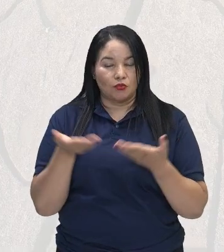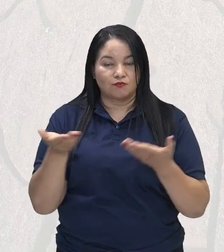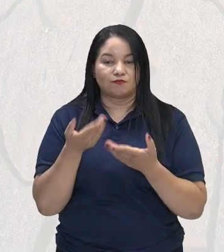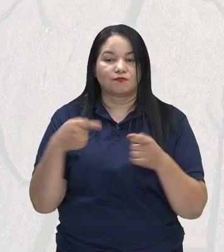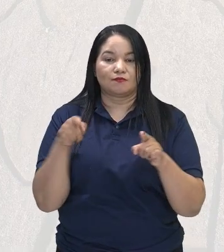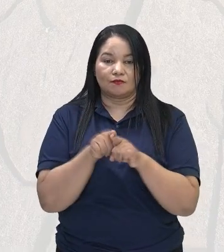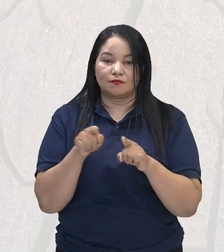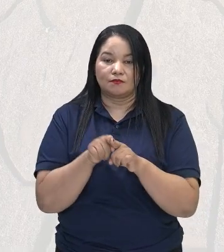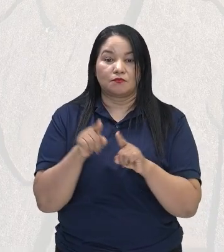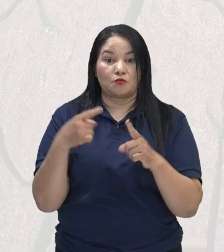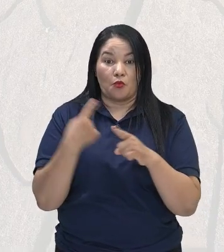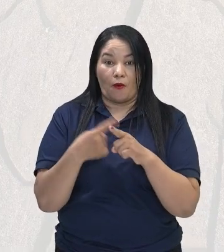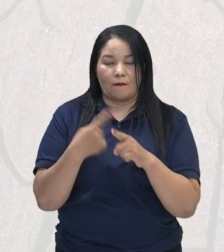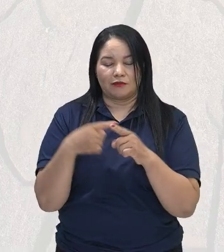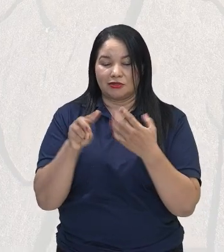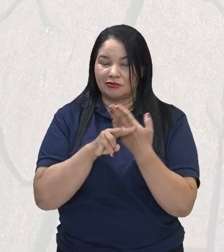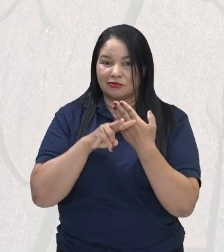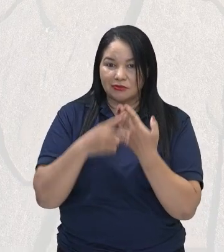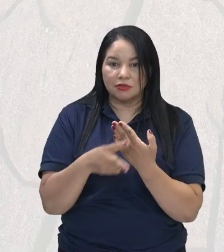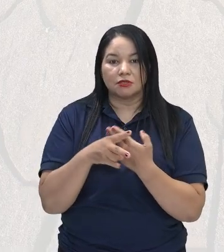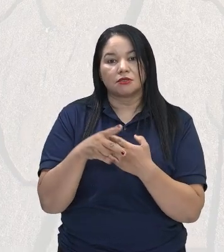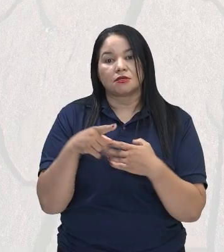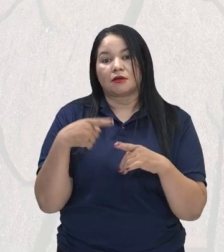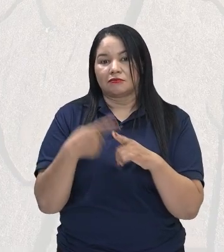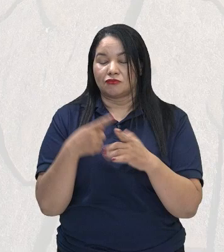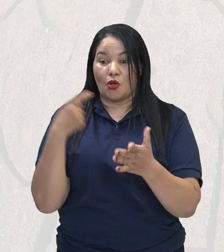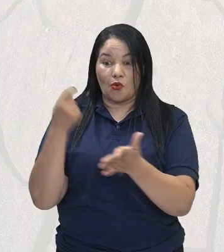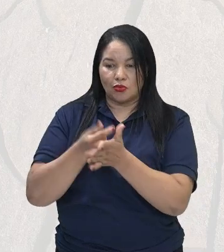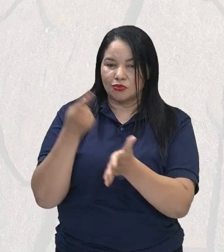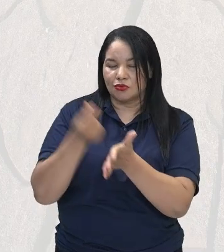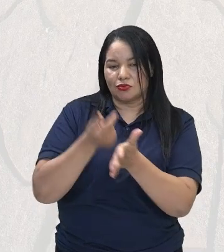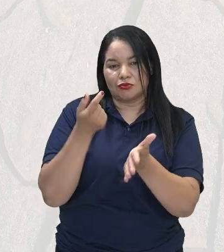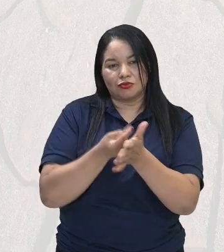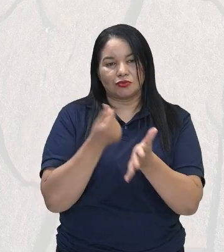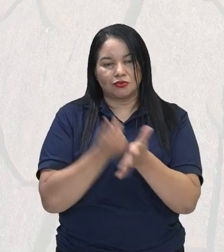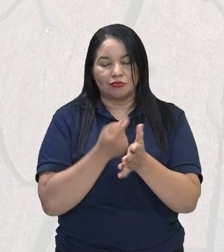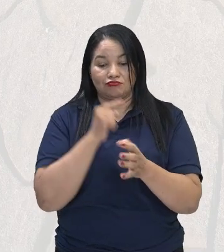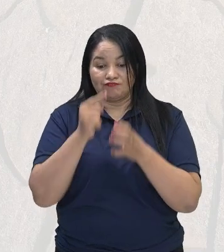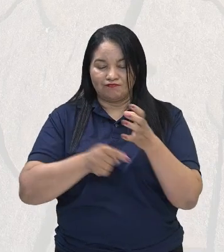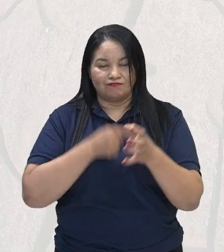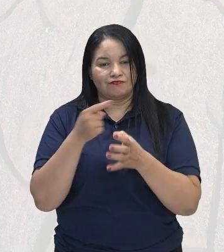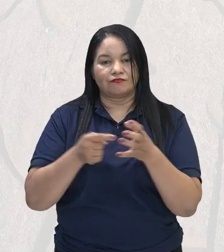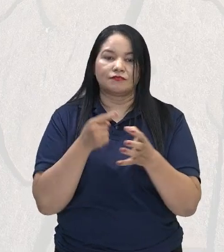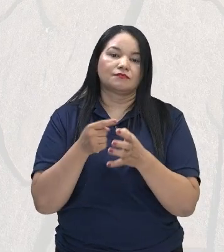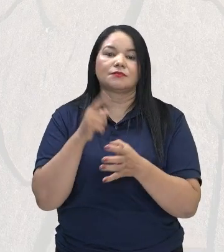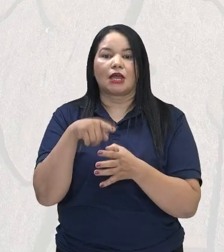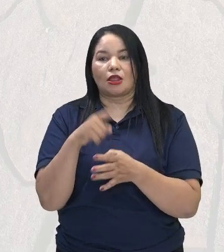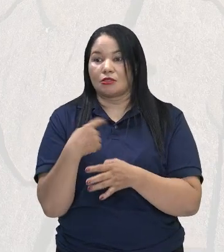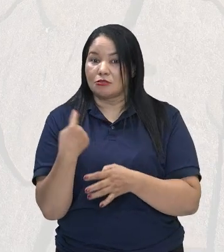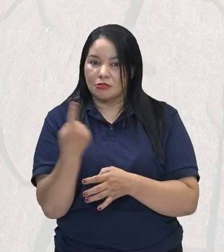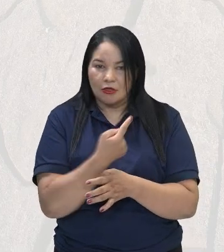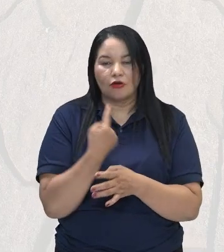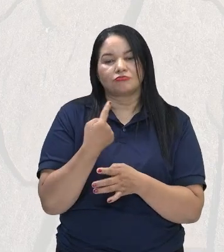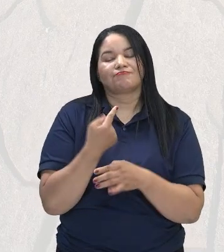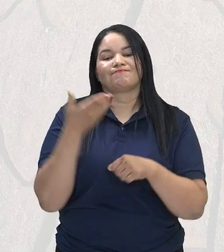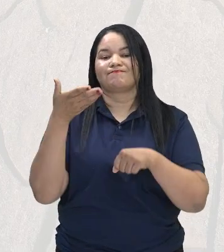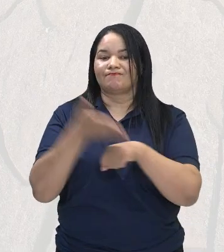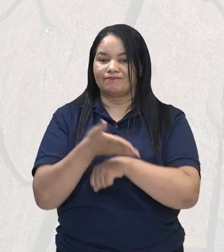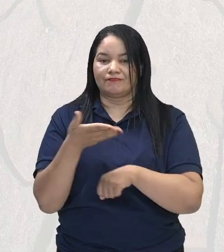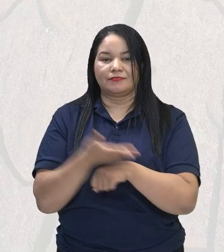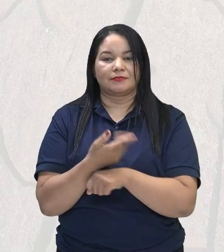como consequências desse consumo global no qual todos nós estamos